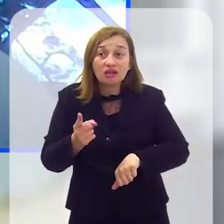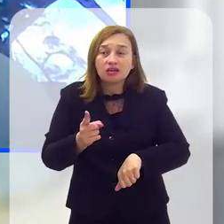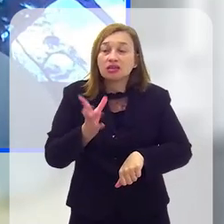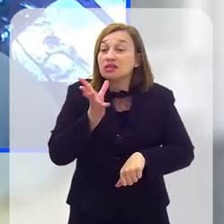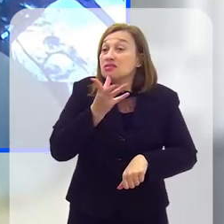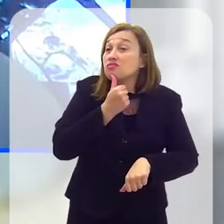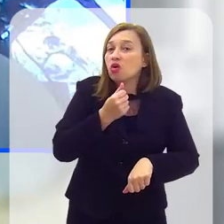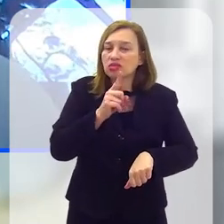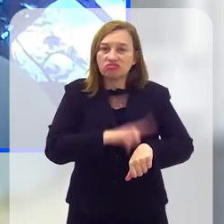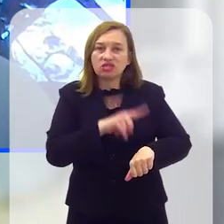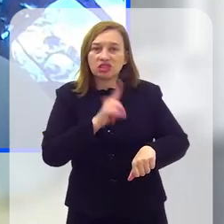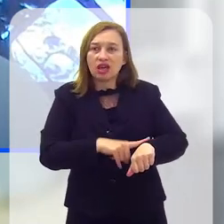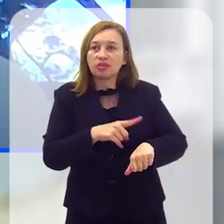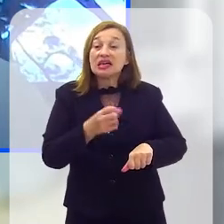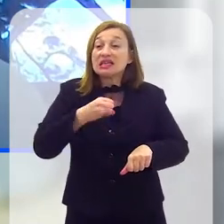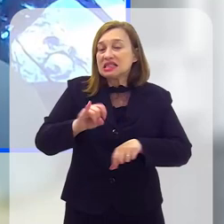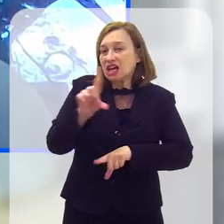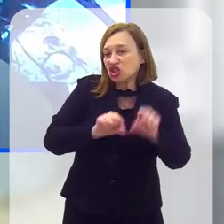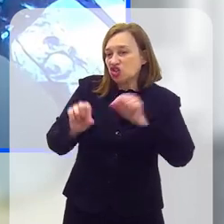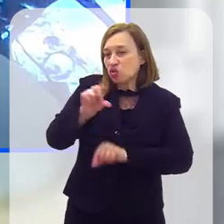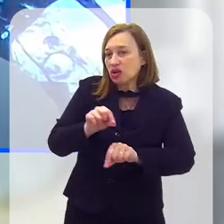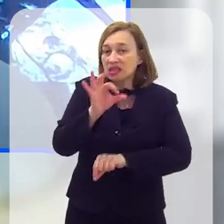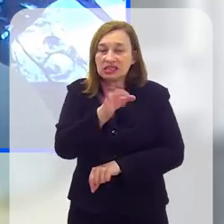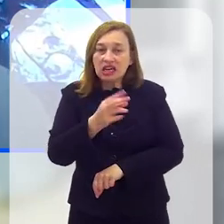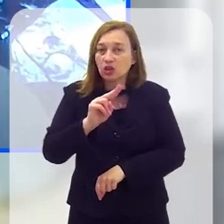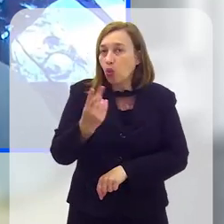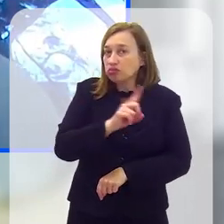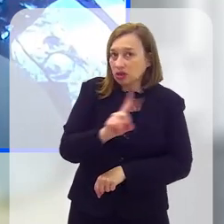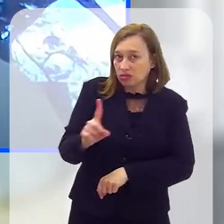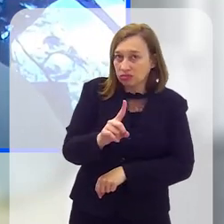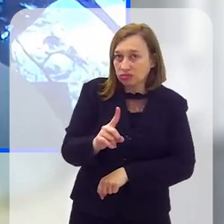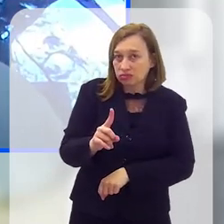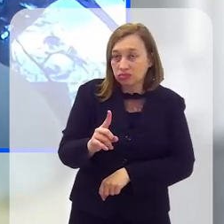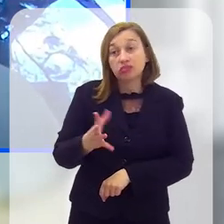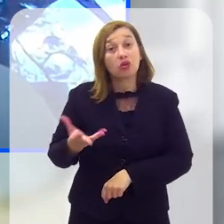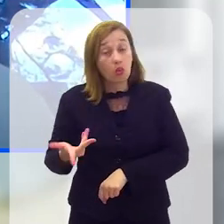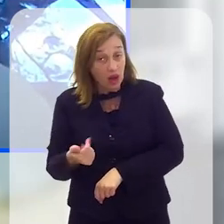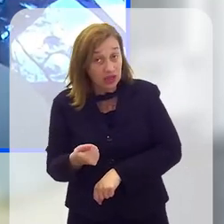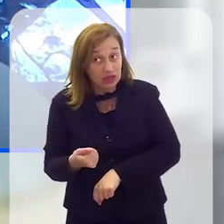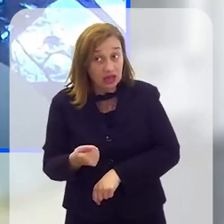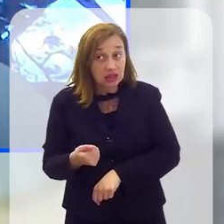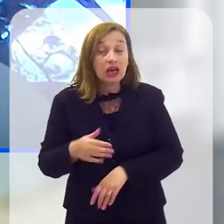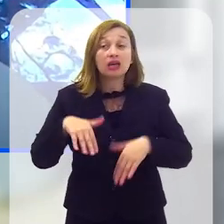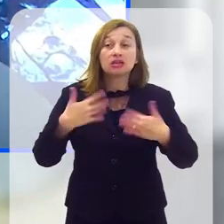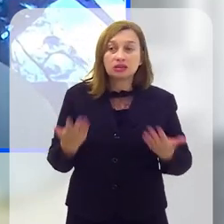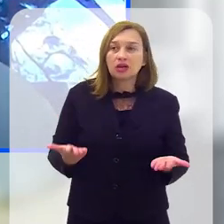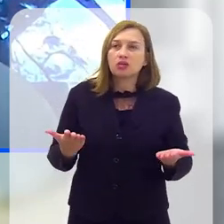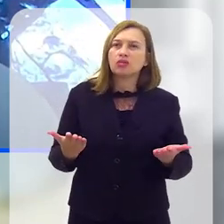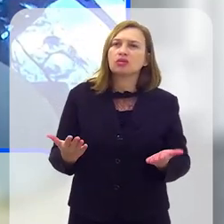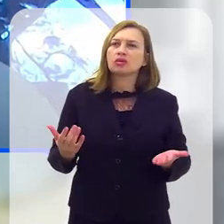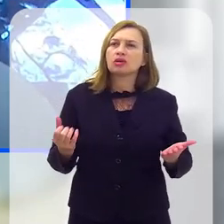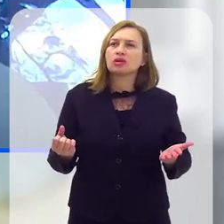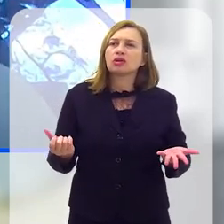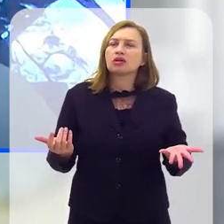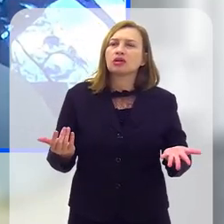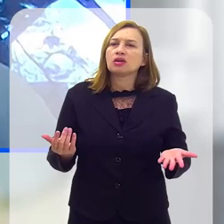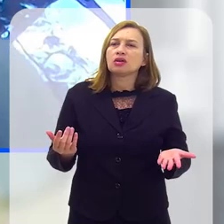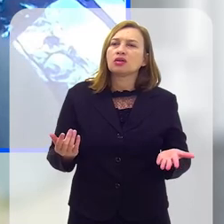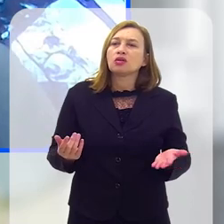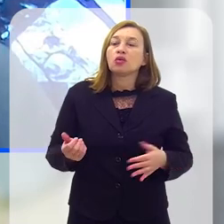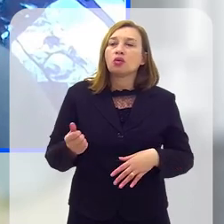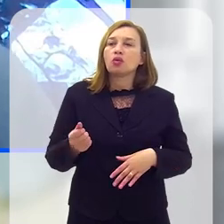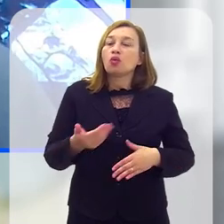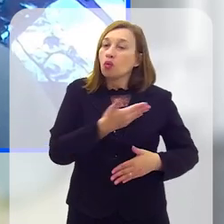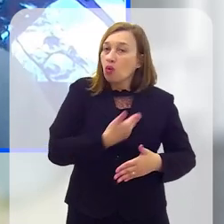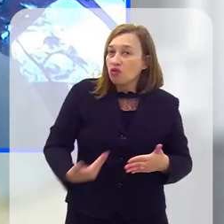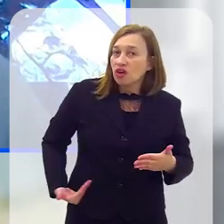causa do tempo que leva. Se aquela decisão está ou não está dando resultado da forma adequada. Então, o um novo marco,